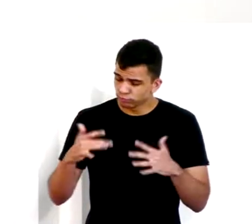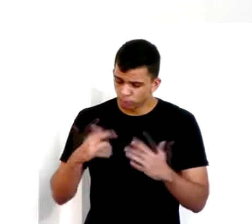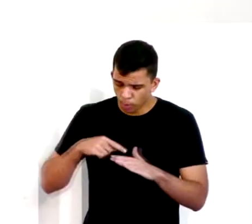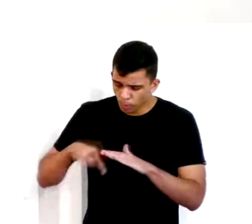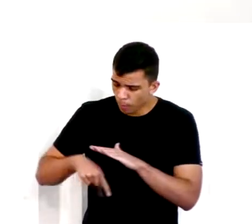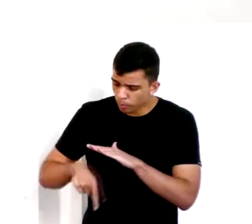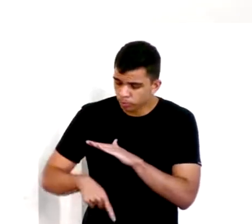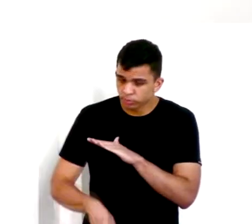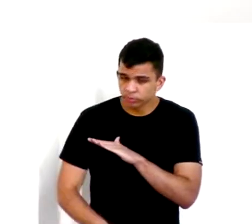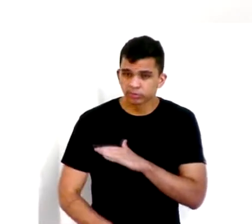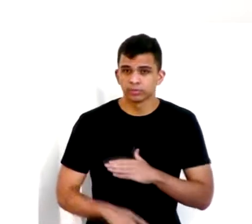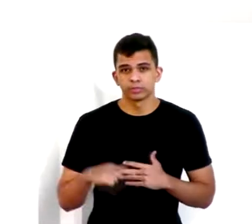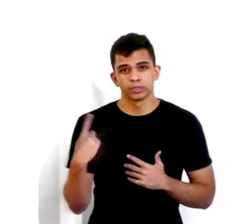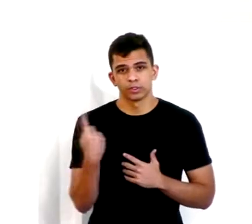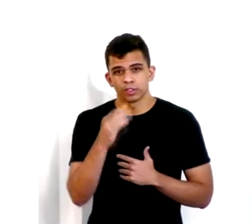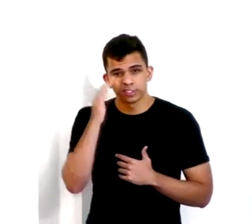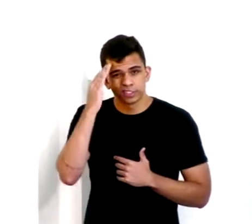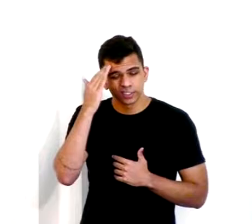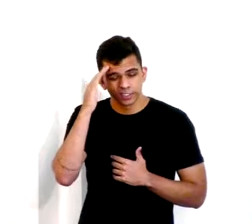imaginar.